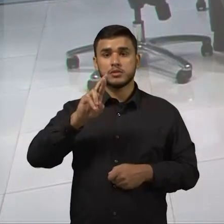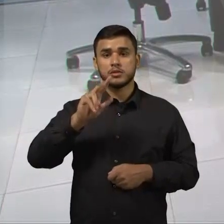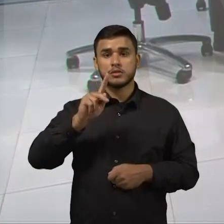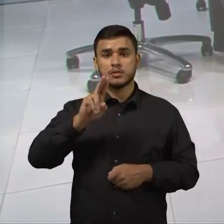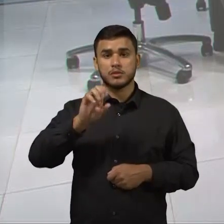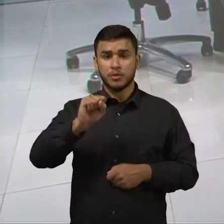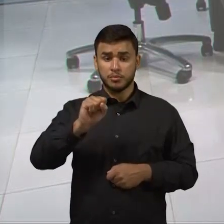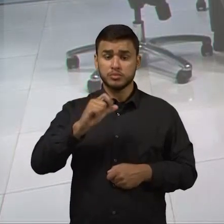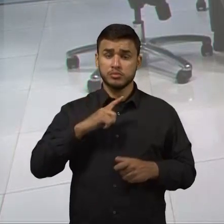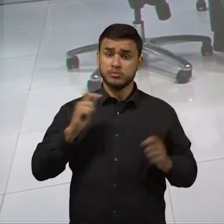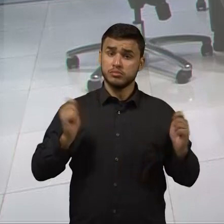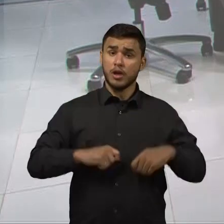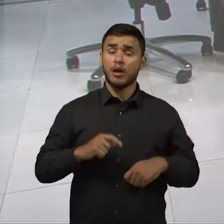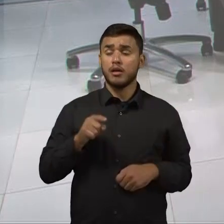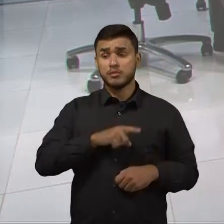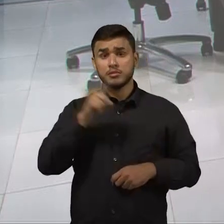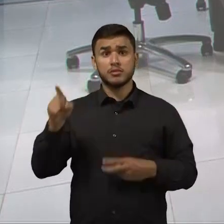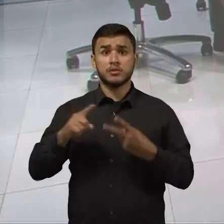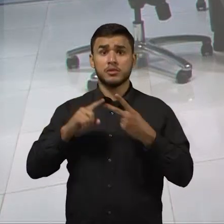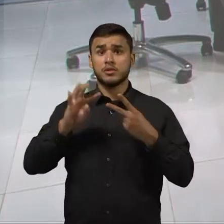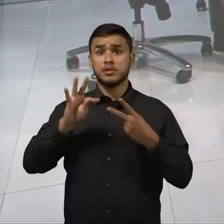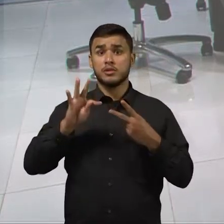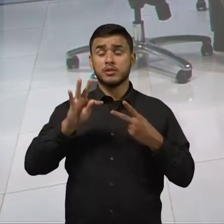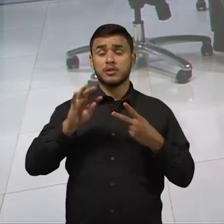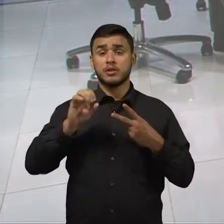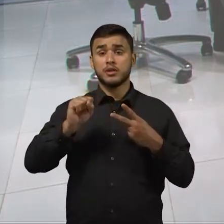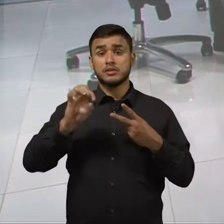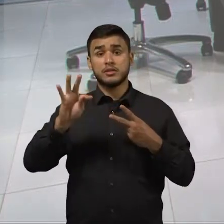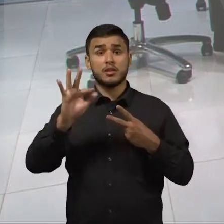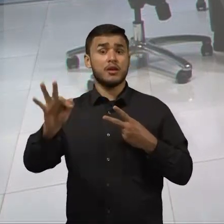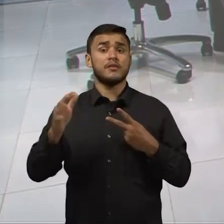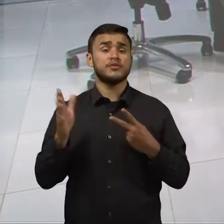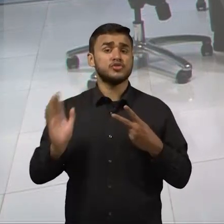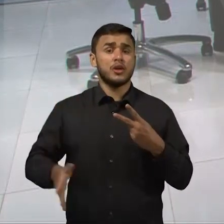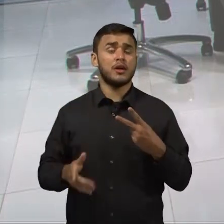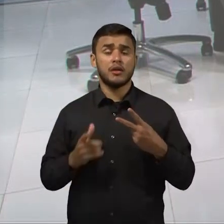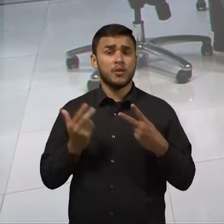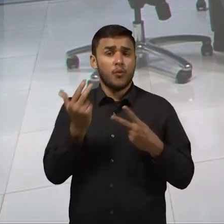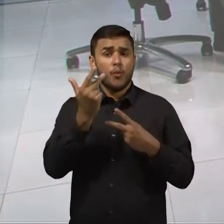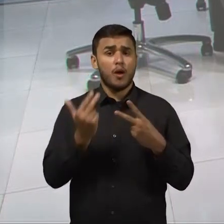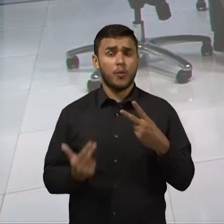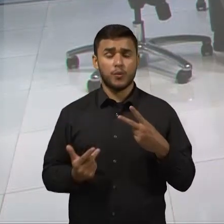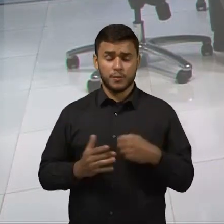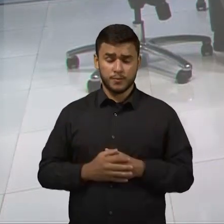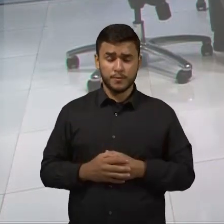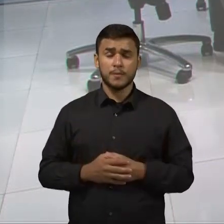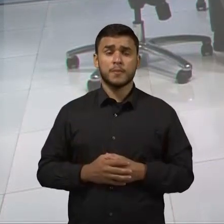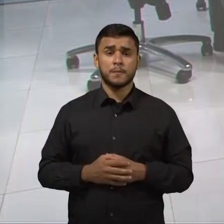Tribunal Federal. Aliás, o TSE... Agora, não tem no texto constitucional, não tem